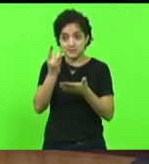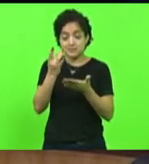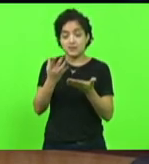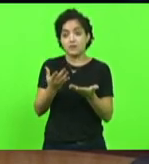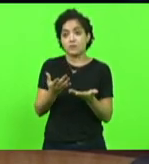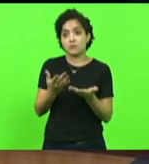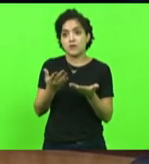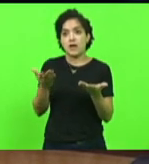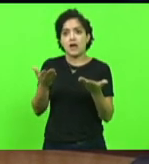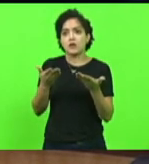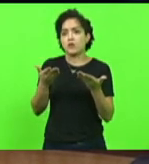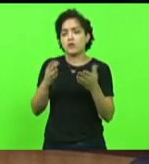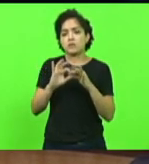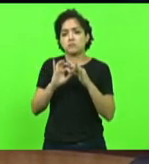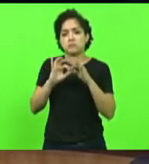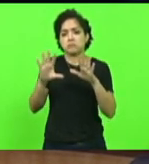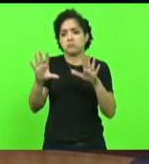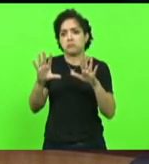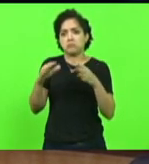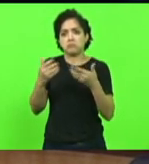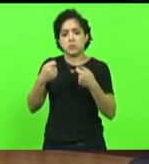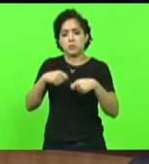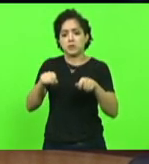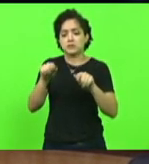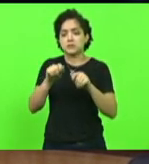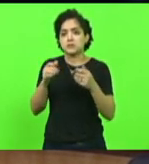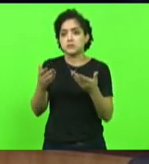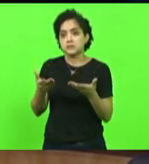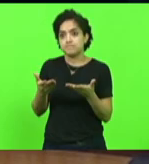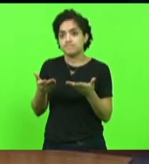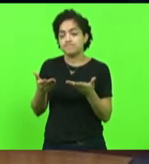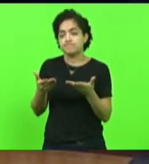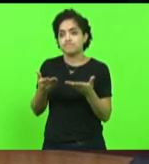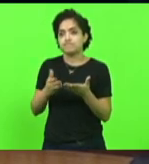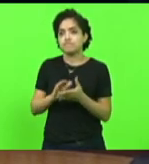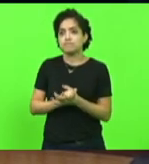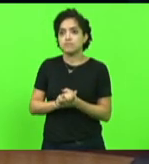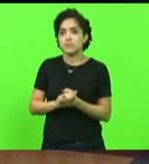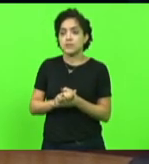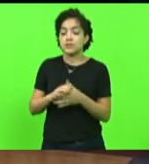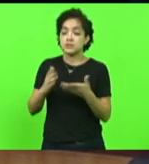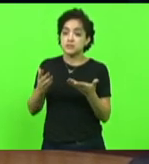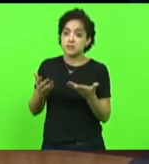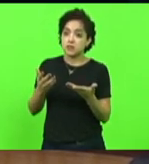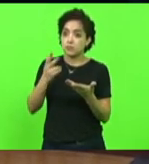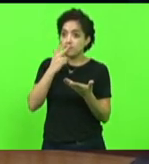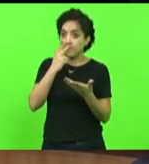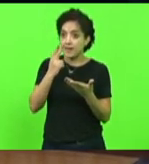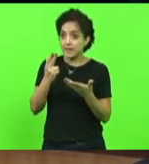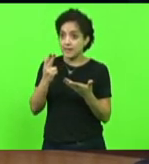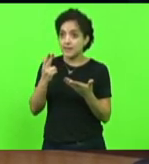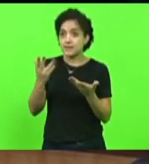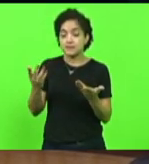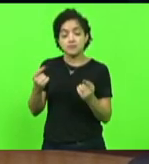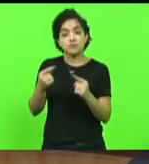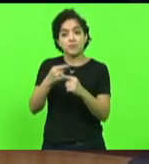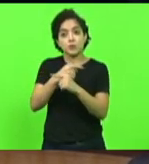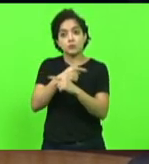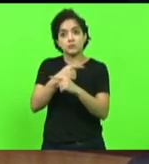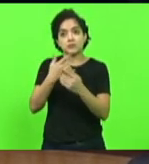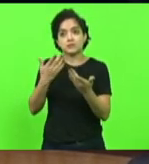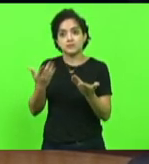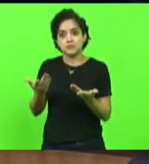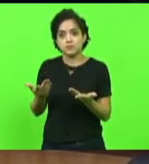abre mão da escola, da educação. Então, me parece que isso é uma grande contradição